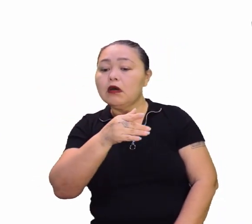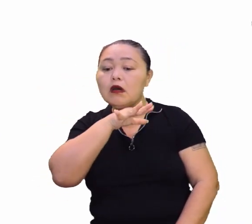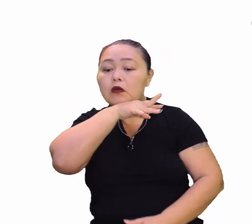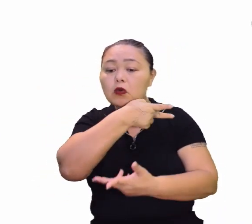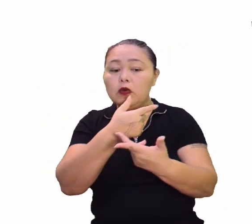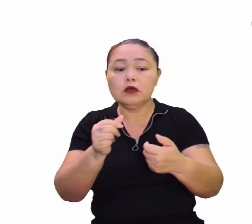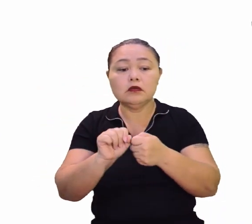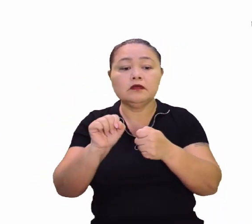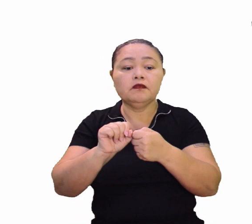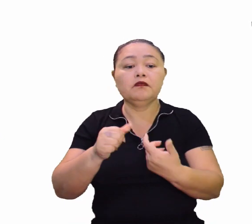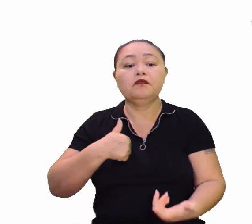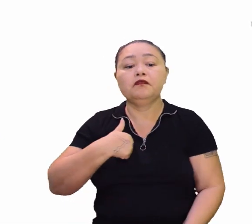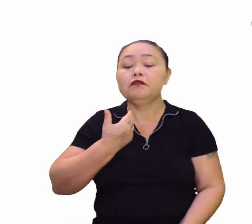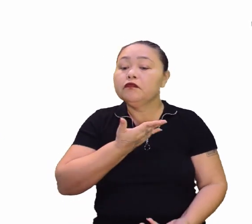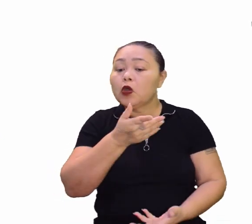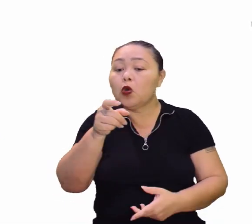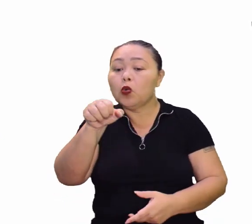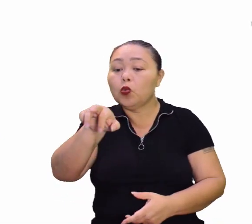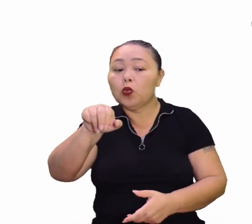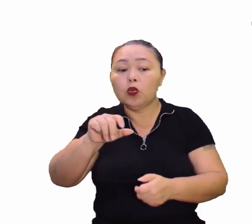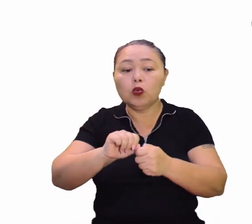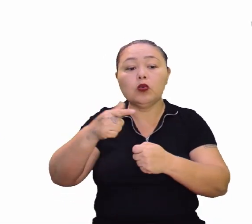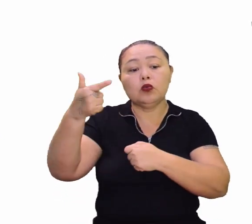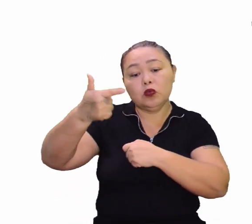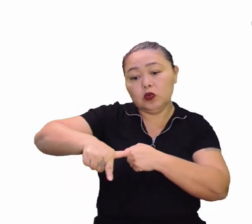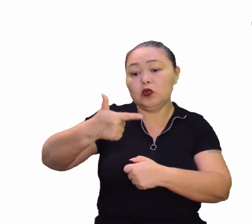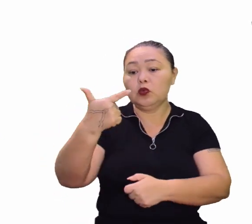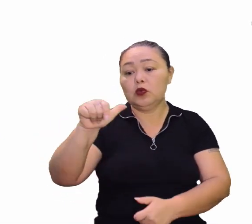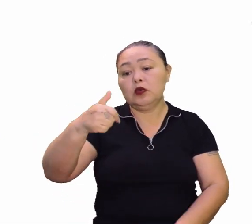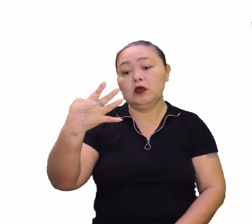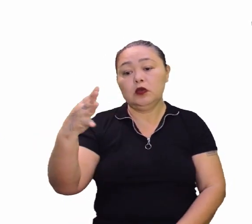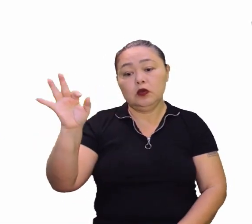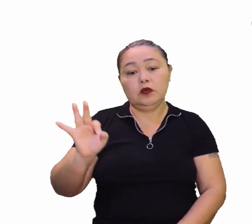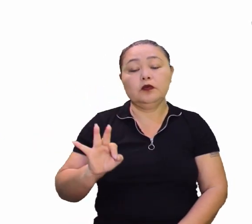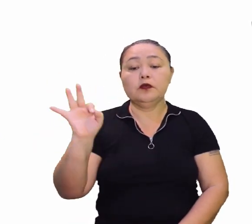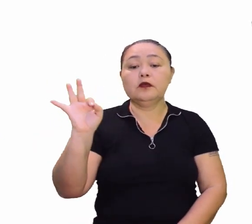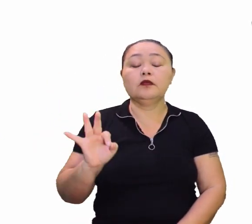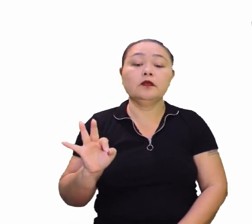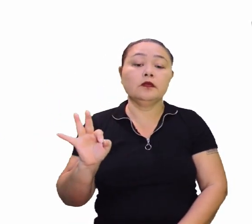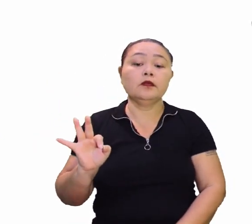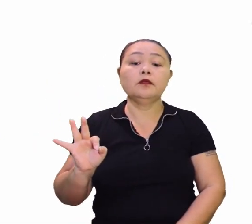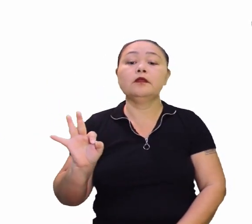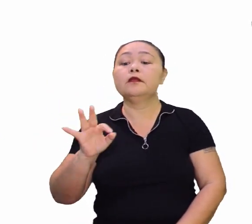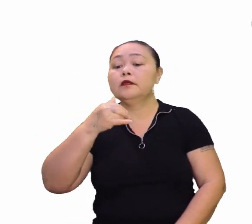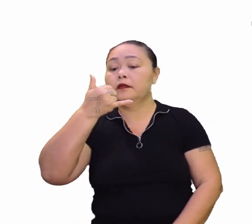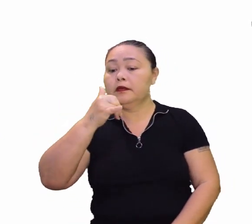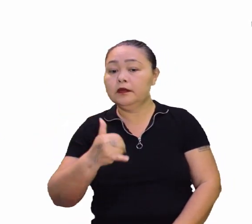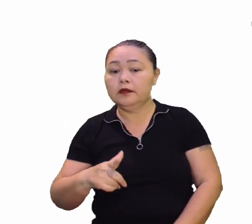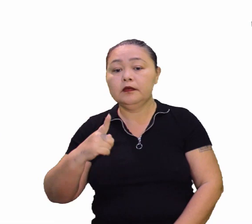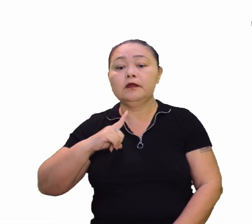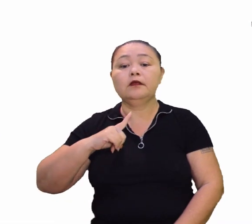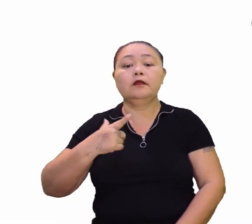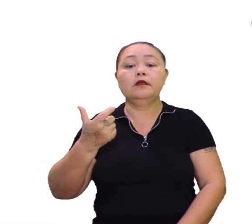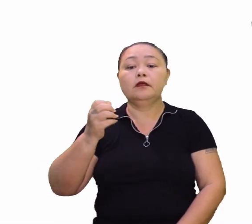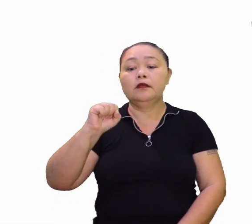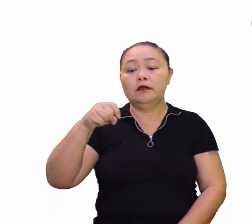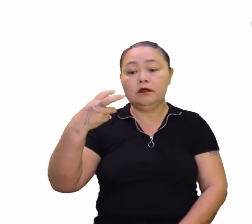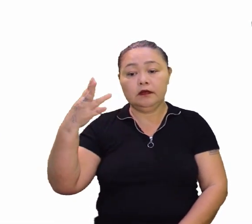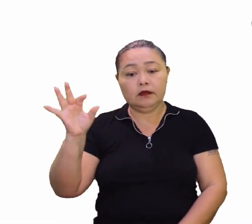,1%. Abastecimento rural, novamente, é o 2,4%. Termoelétrica, 0